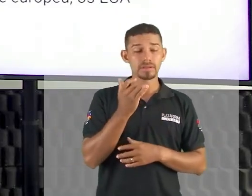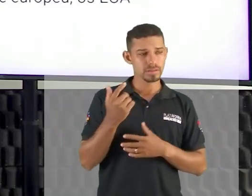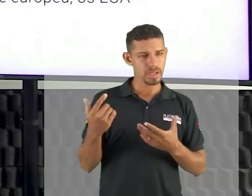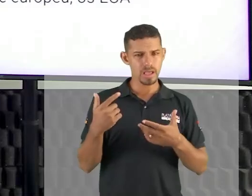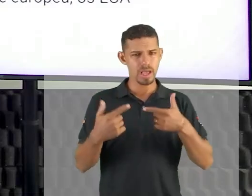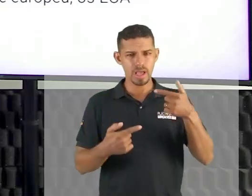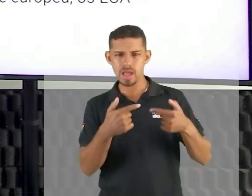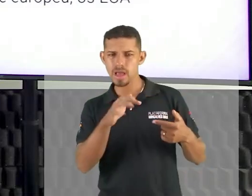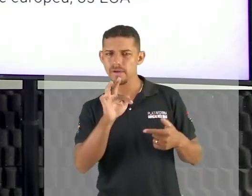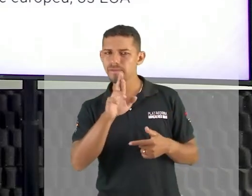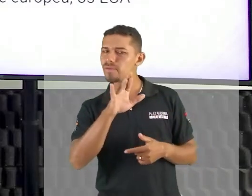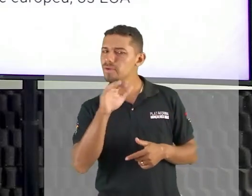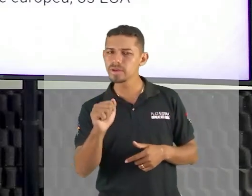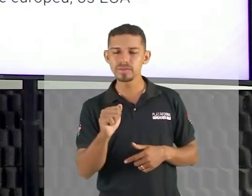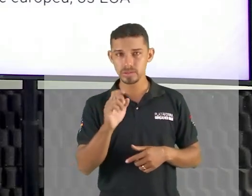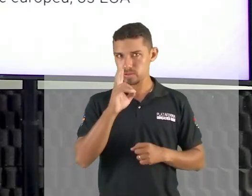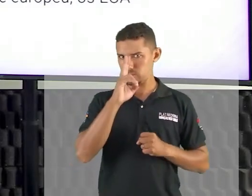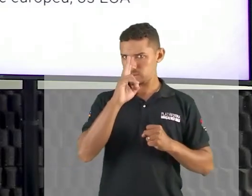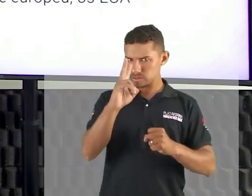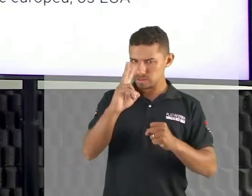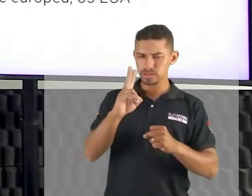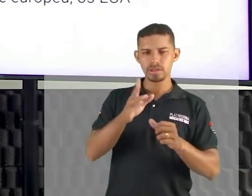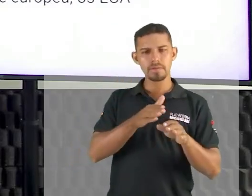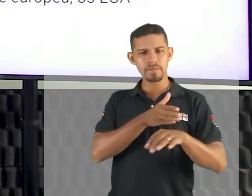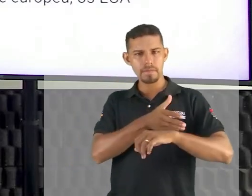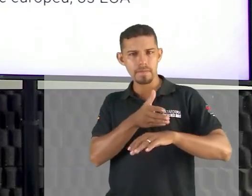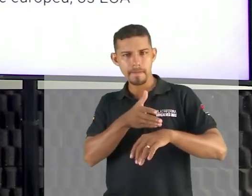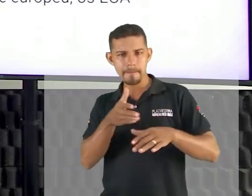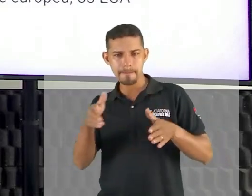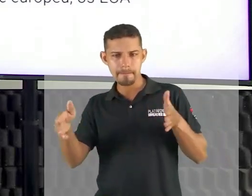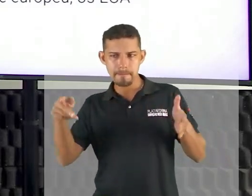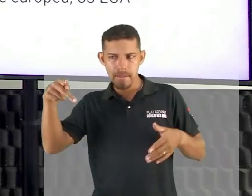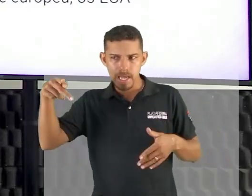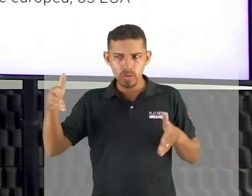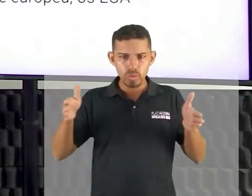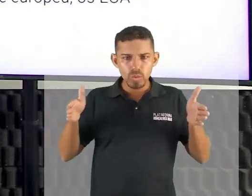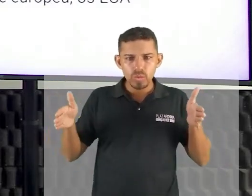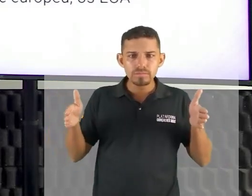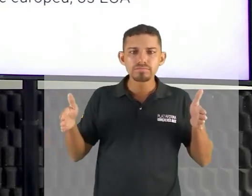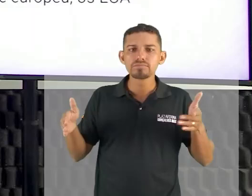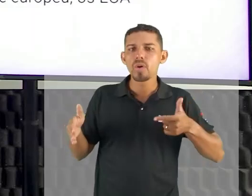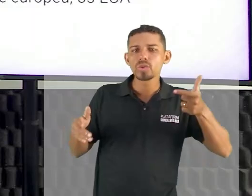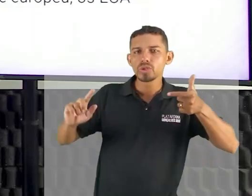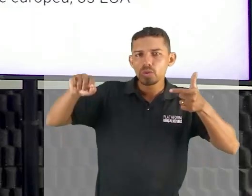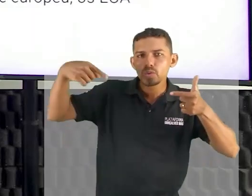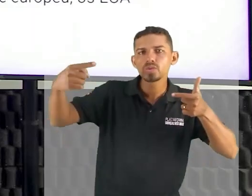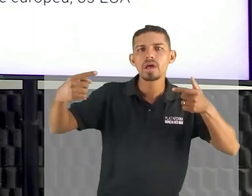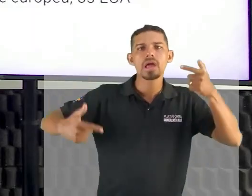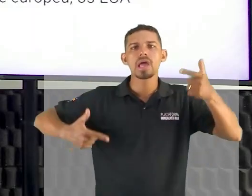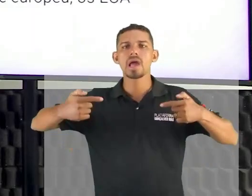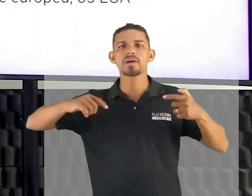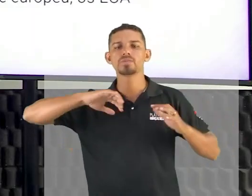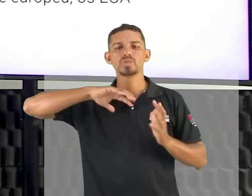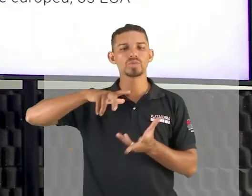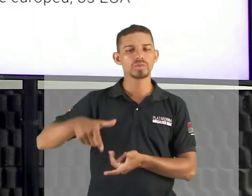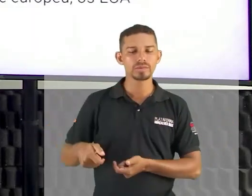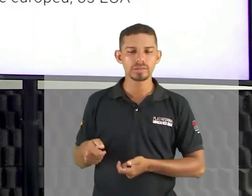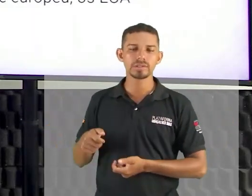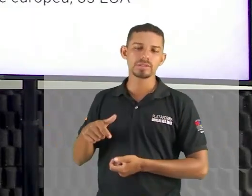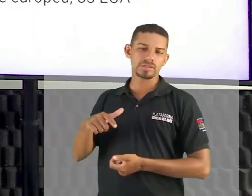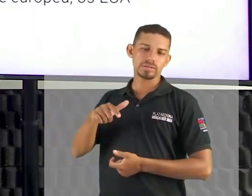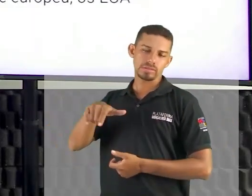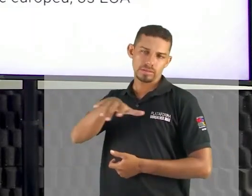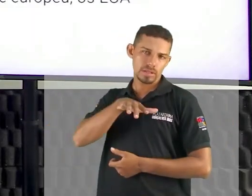tão intensa que foi nesse período, né, no pós-Segunda Guerra Mundial, mas existe, claro, né, principalmente quando você tem esse cenário